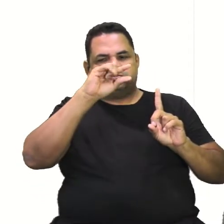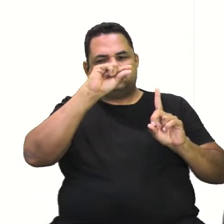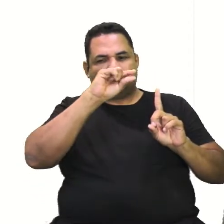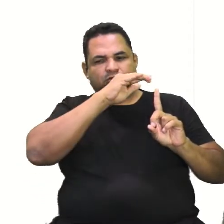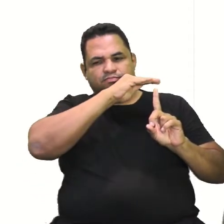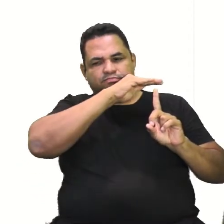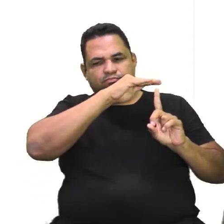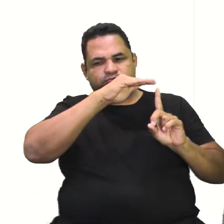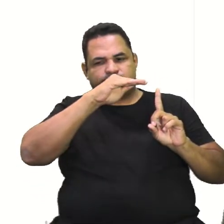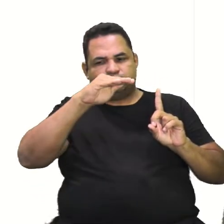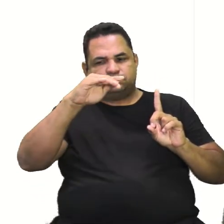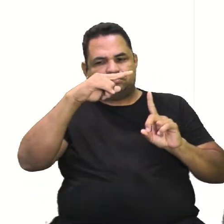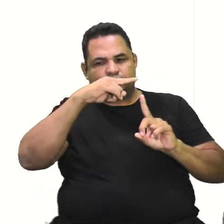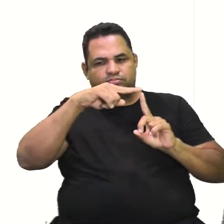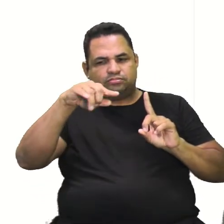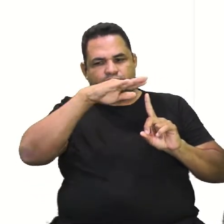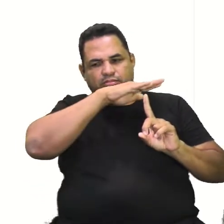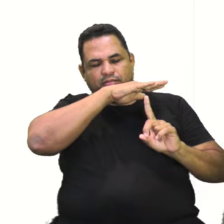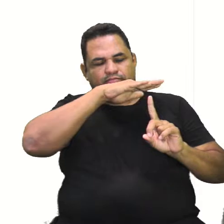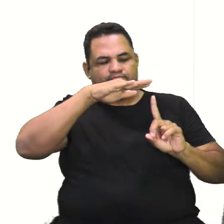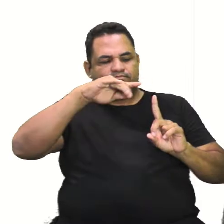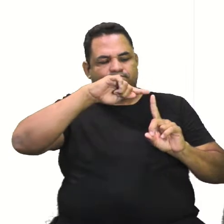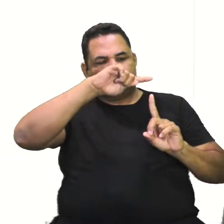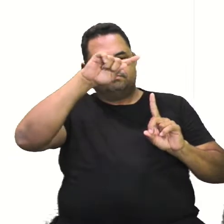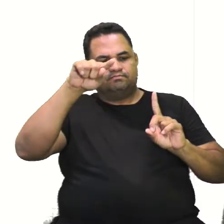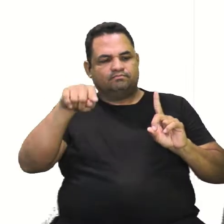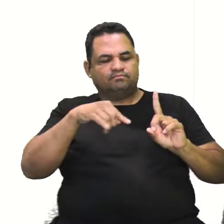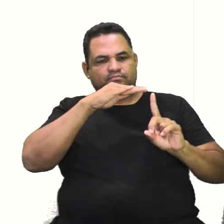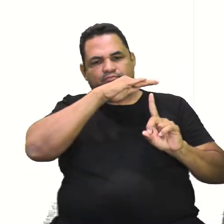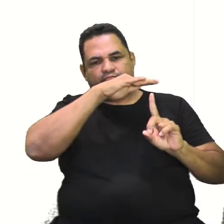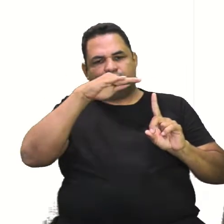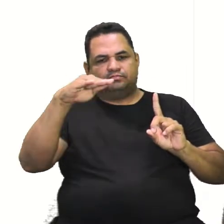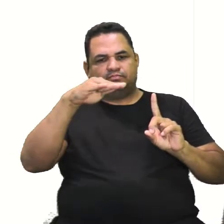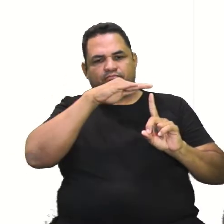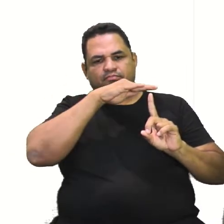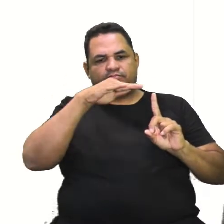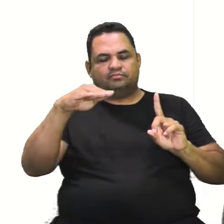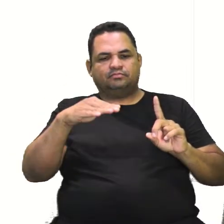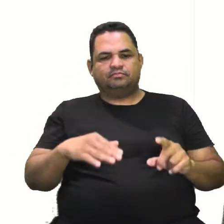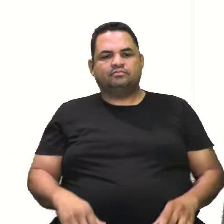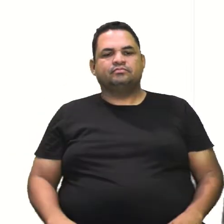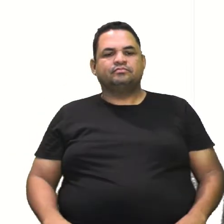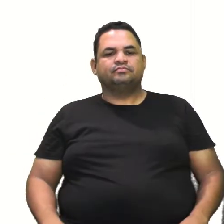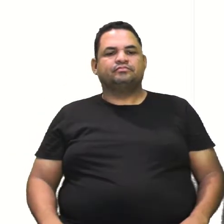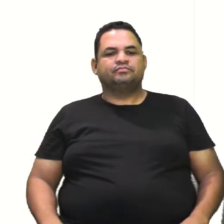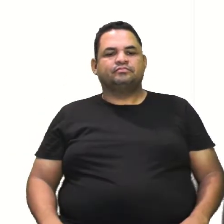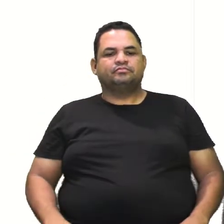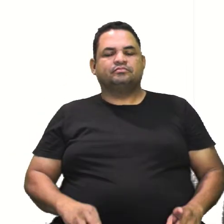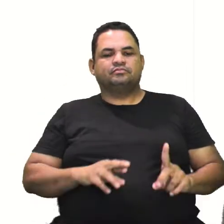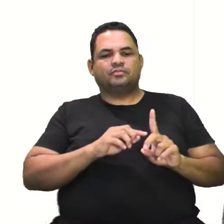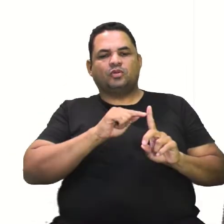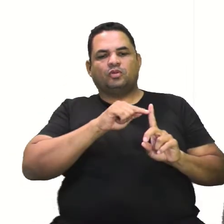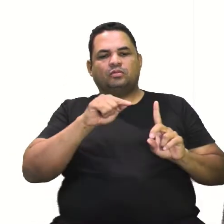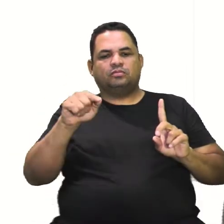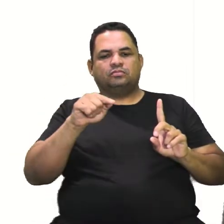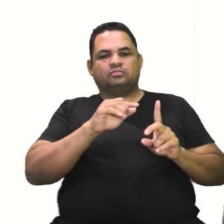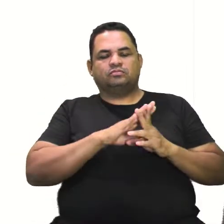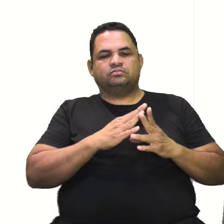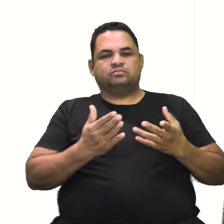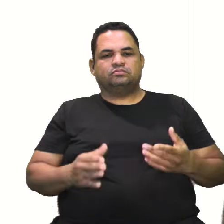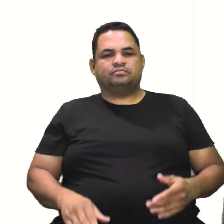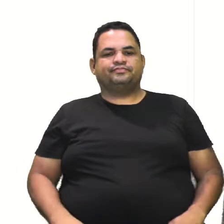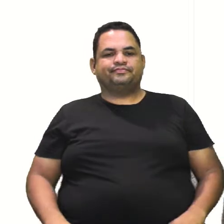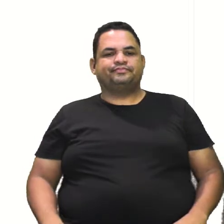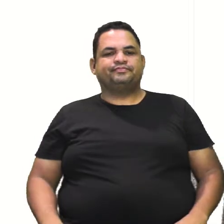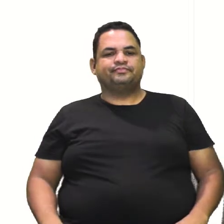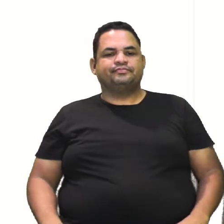à distância entre o ponto e a circunferência, e o centro da circunferência. Ah, tudo igual. Por quê? Porque